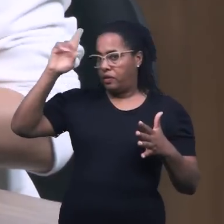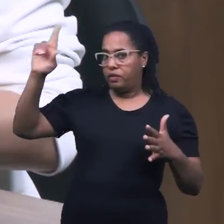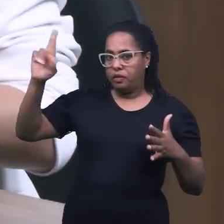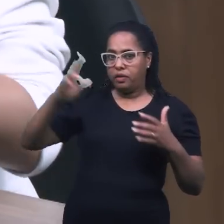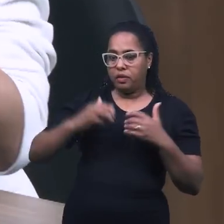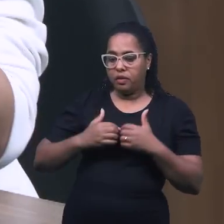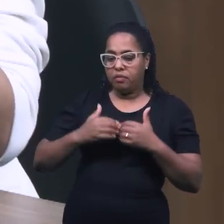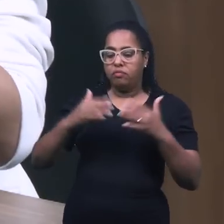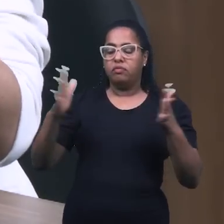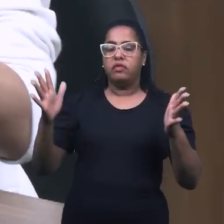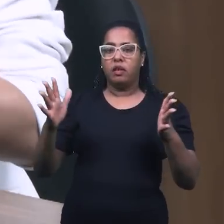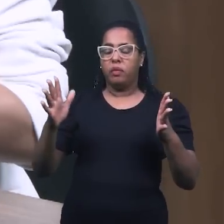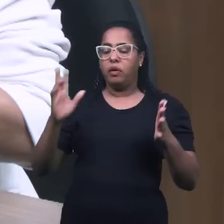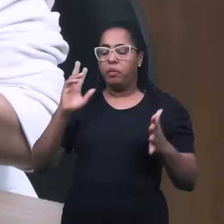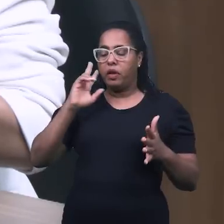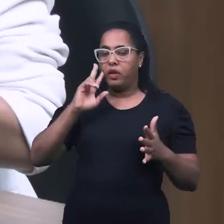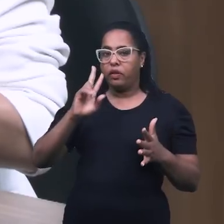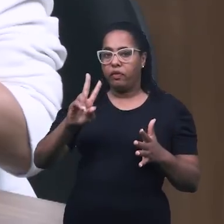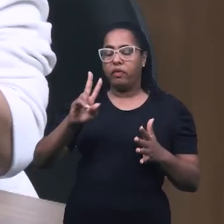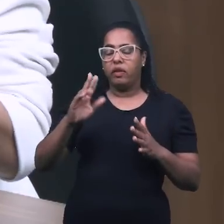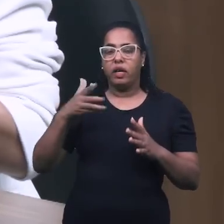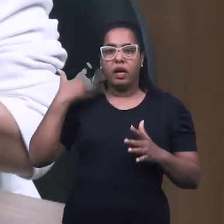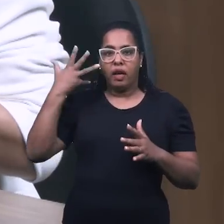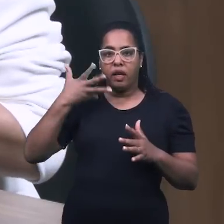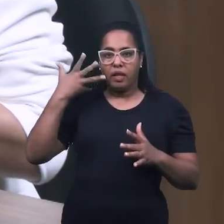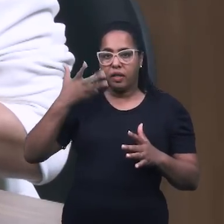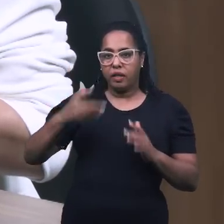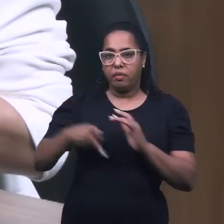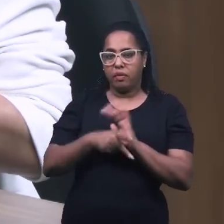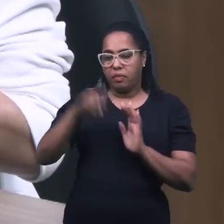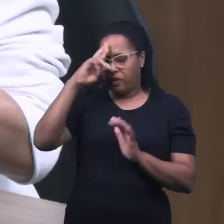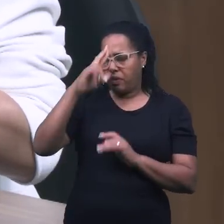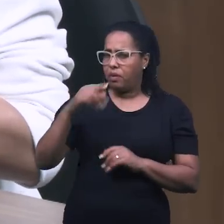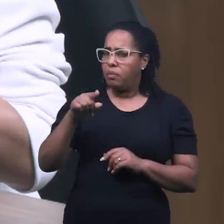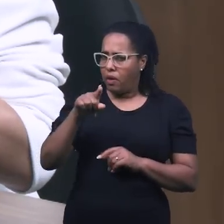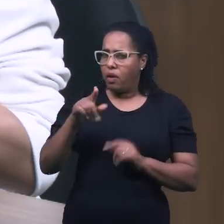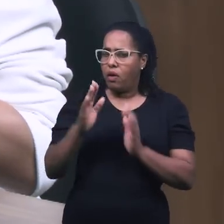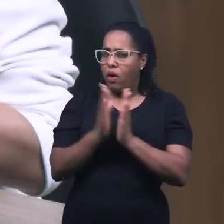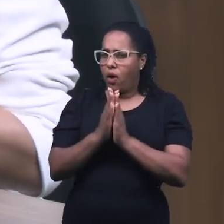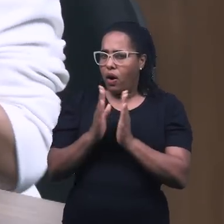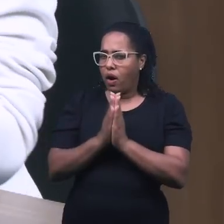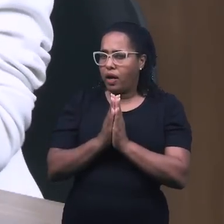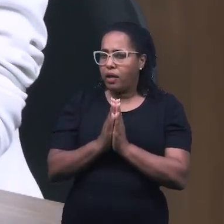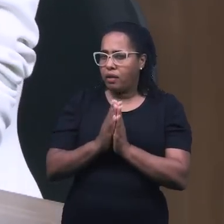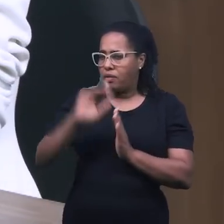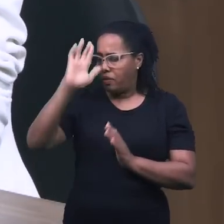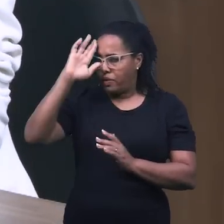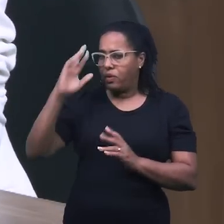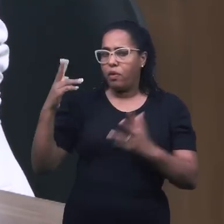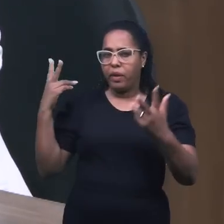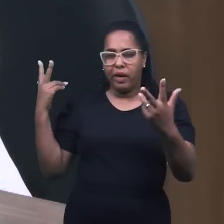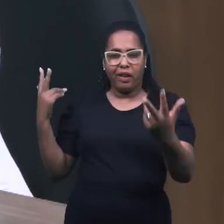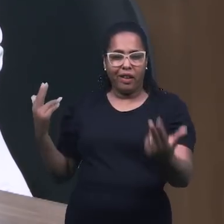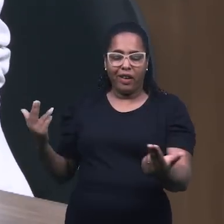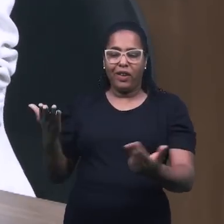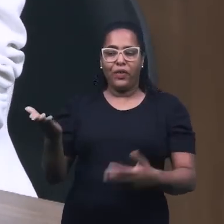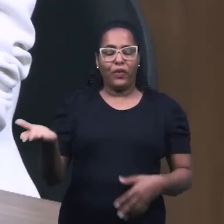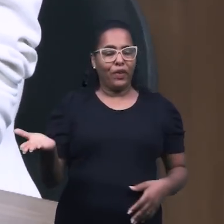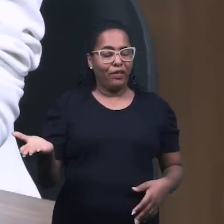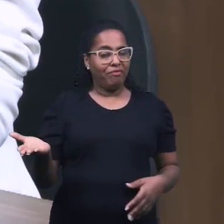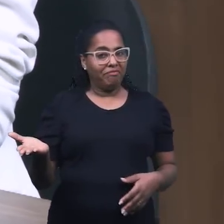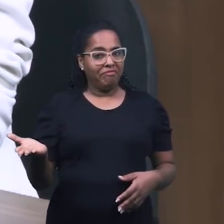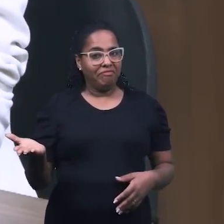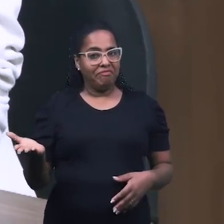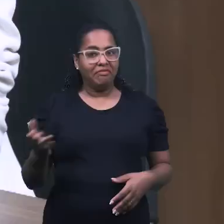nos abriu para poder ouvir a palavra dele. Mas ore ao Senhor, para que o Senhor possa fazer com você a mesma coisa que fez com a irmã